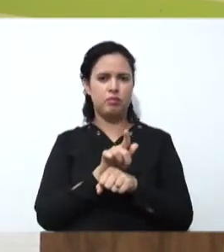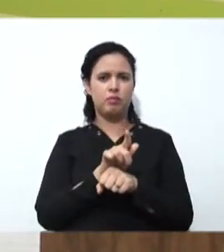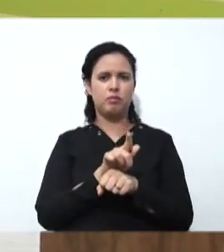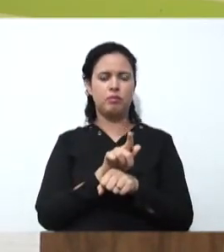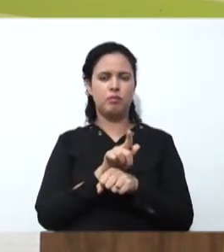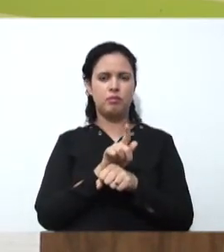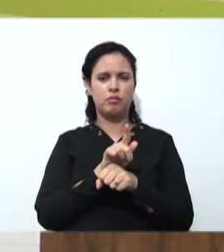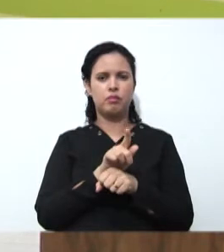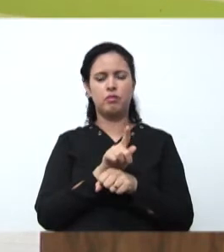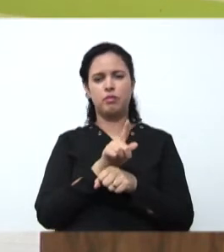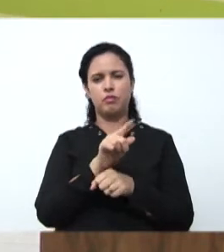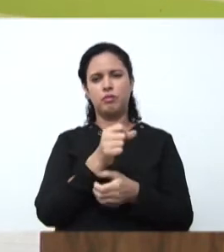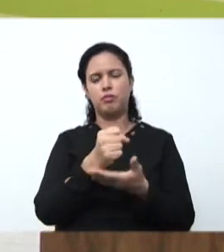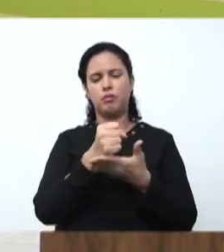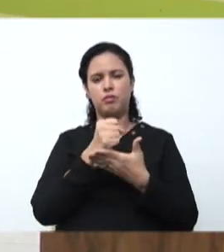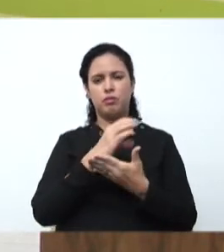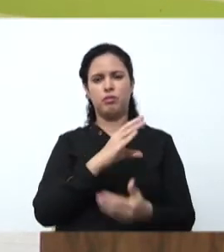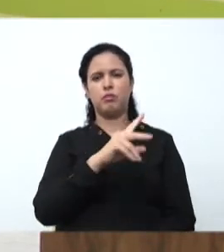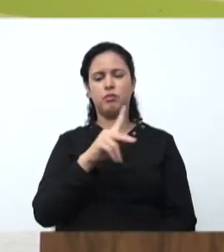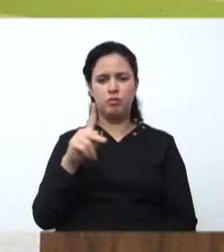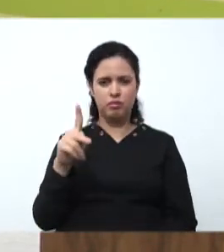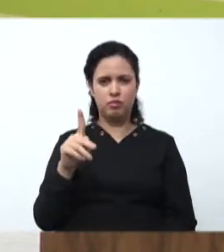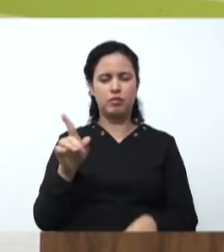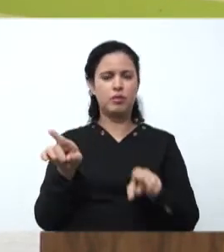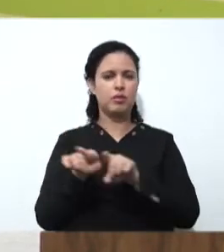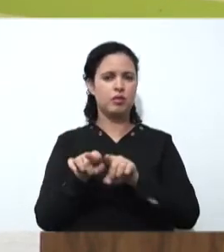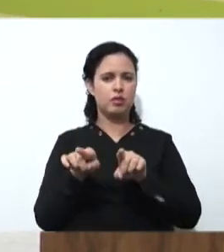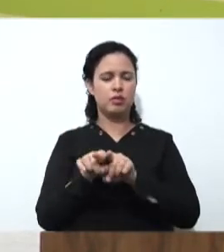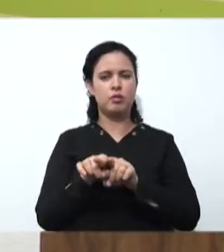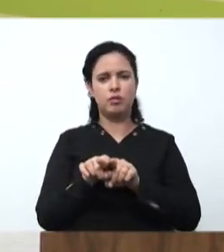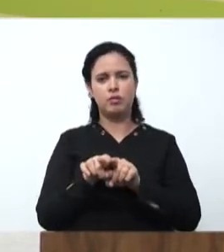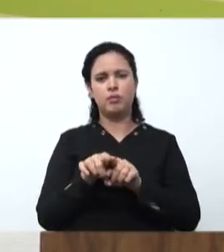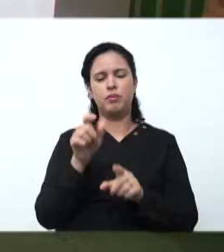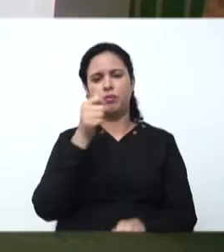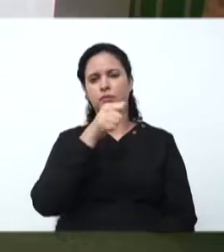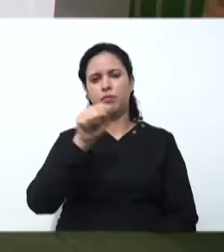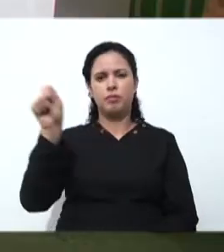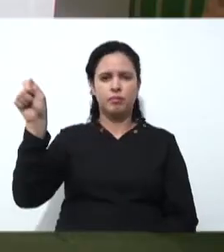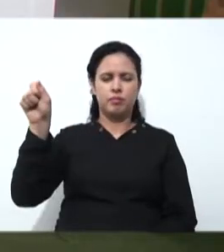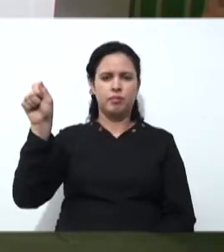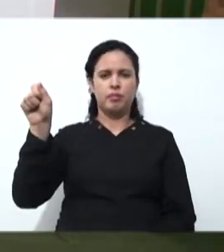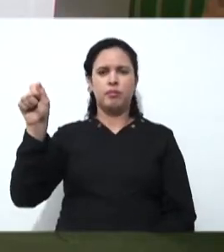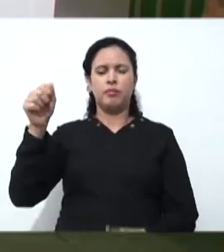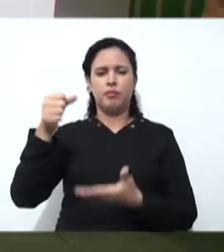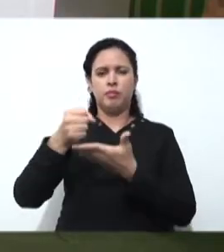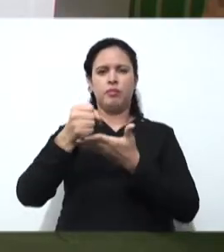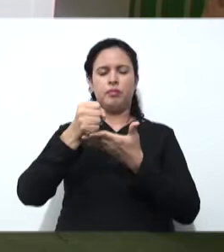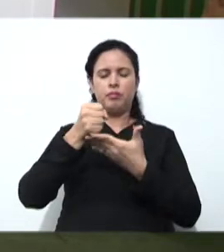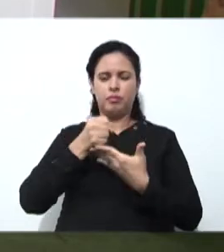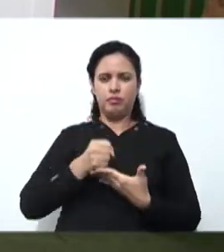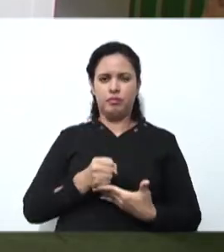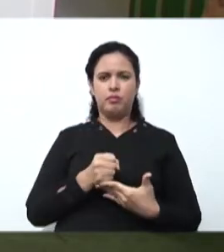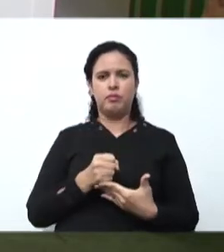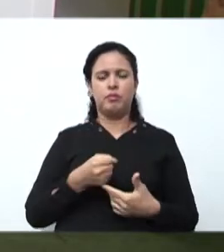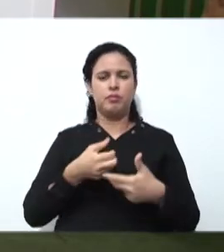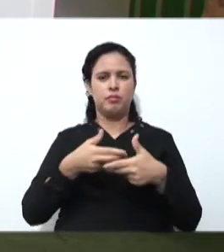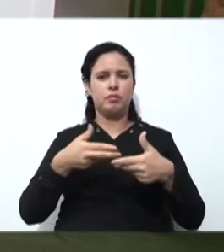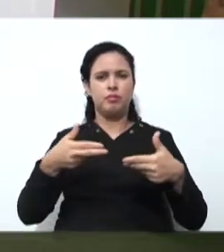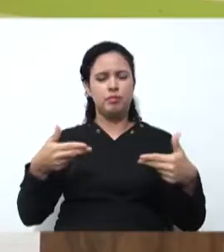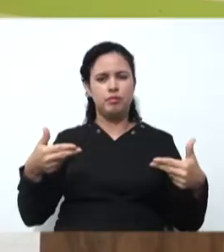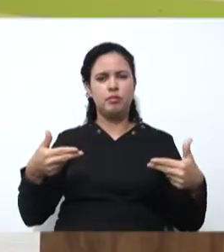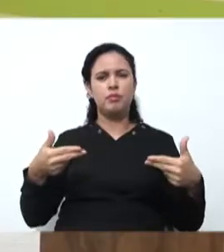a cooperativa, para as cooperativas, como para as associações que agregam, não é, os